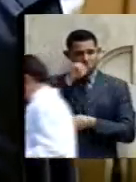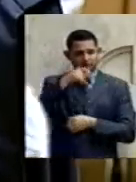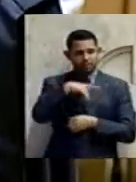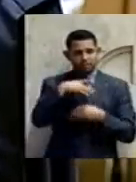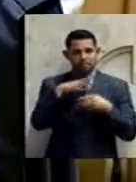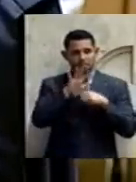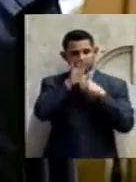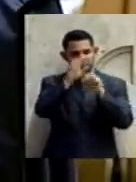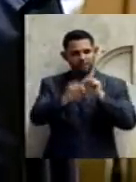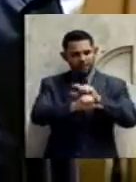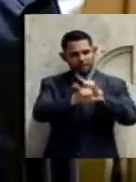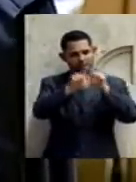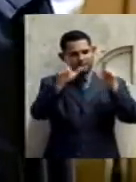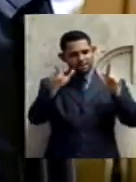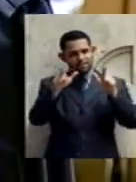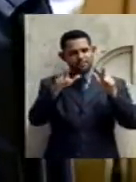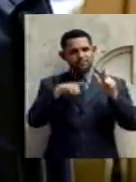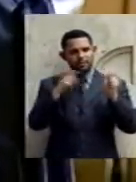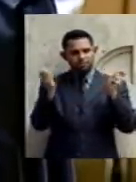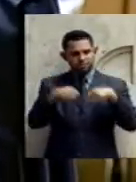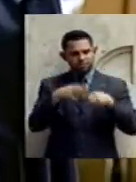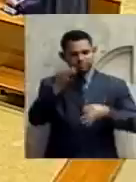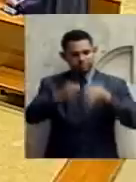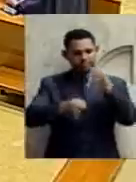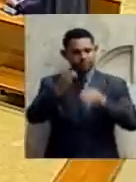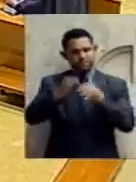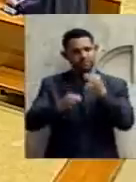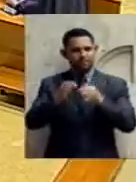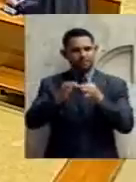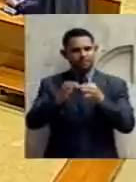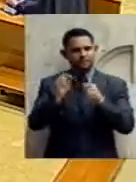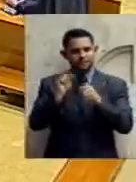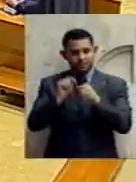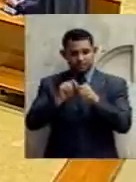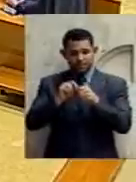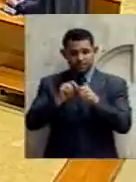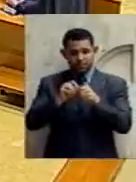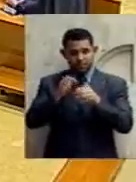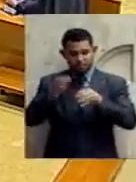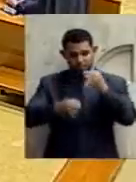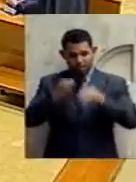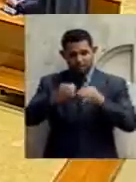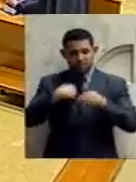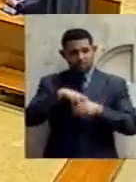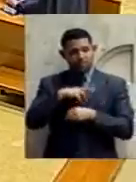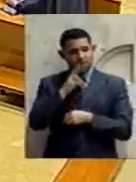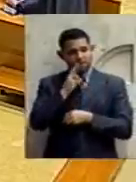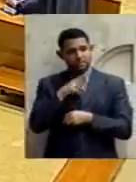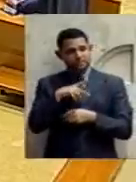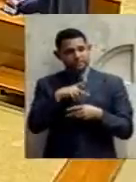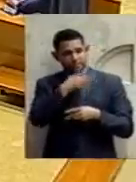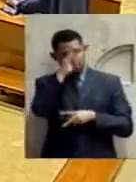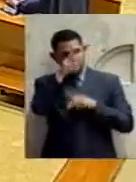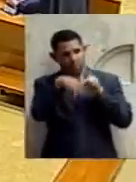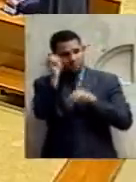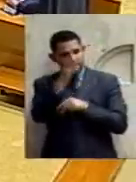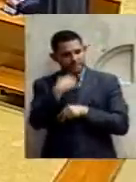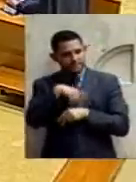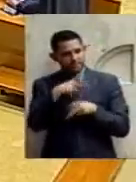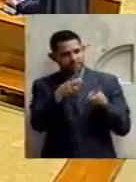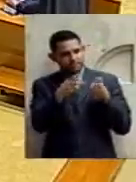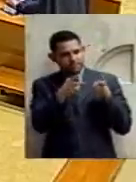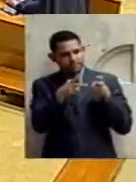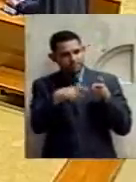transparência e vivacidade ao Poder Judiciário, fazendo deste julgamento uma referência aos milhões de brasileiros